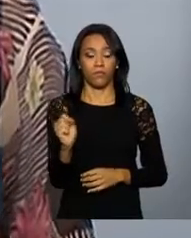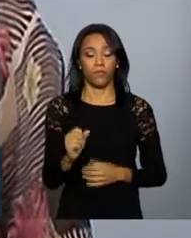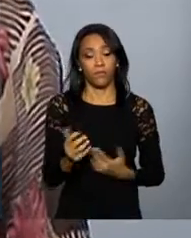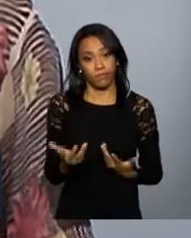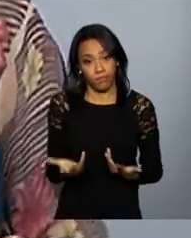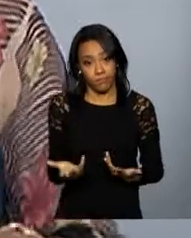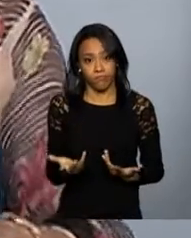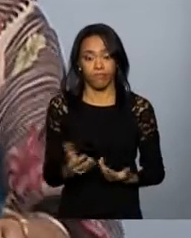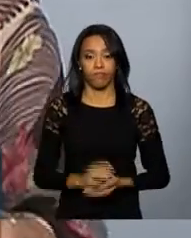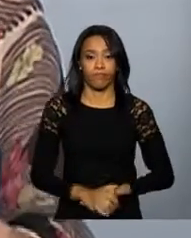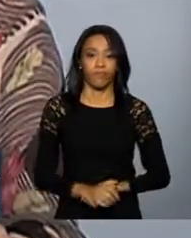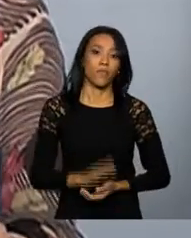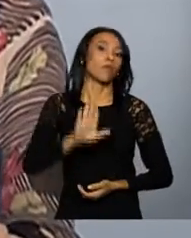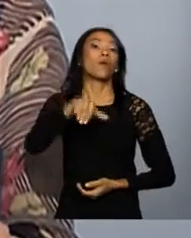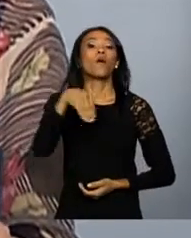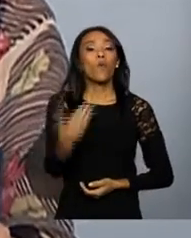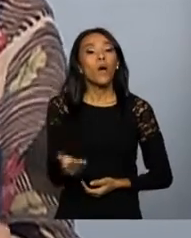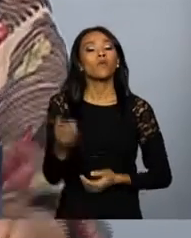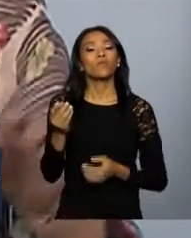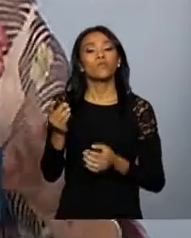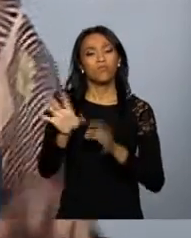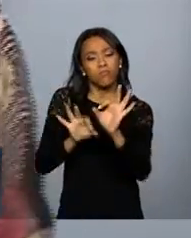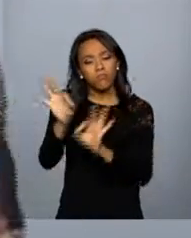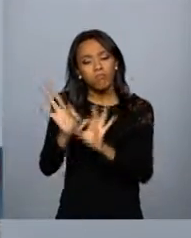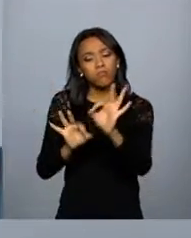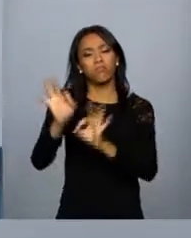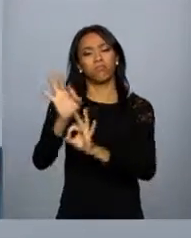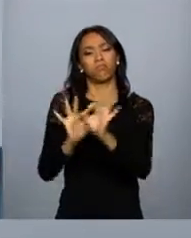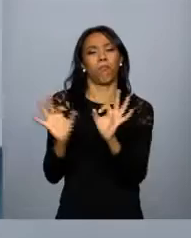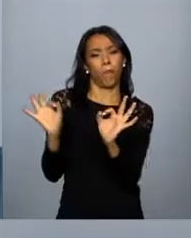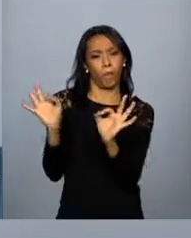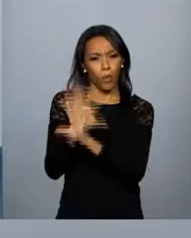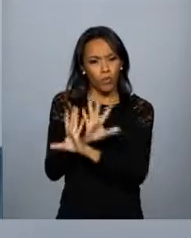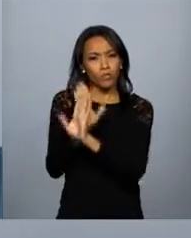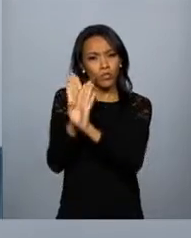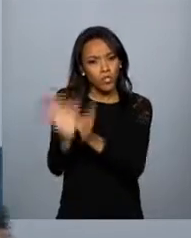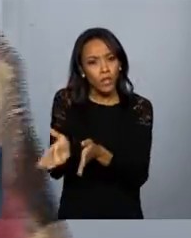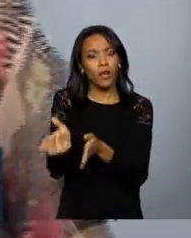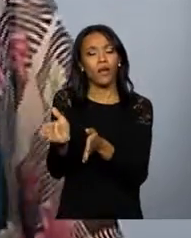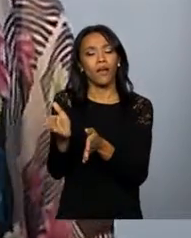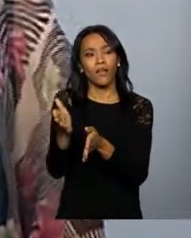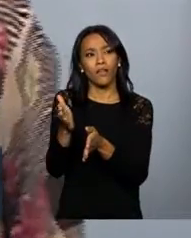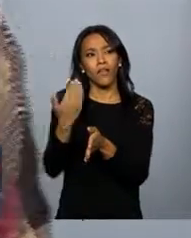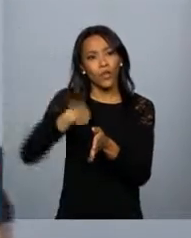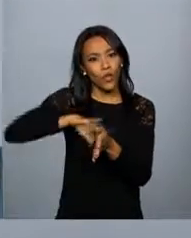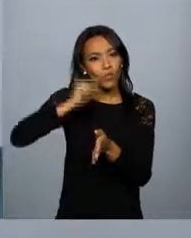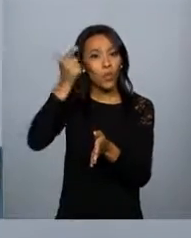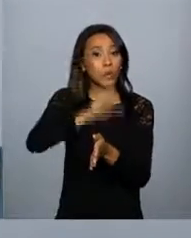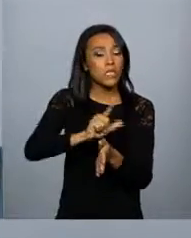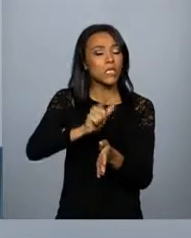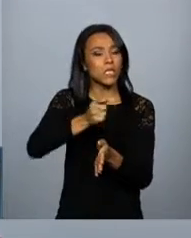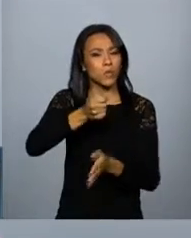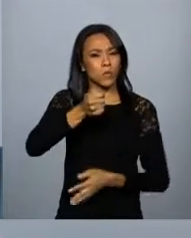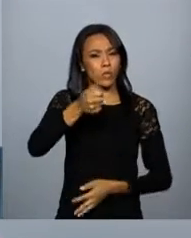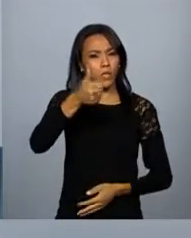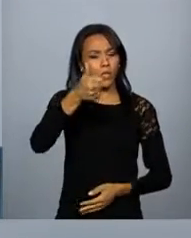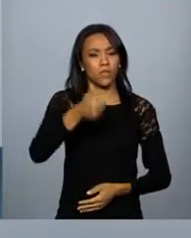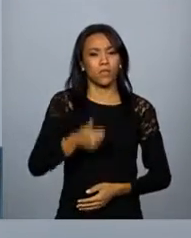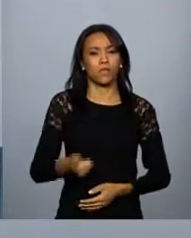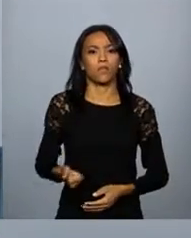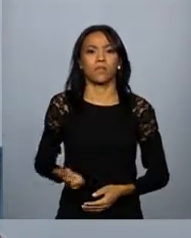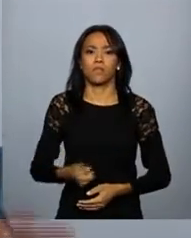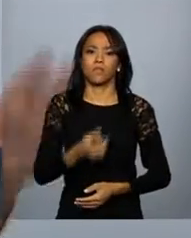Então, quando fechar esse período, nós vamos ter chegado a quase